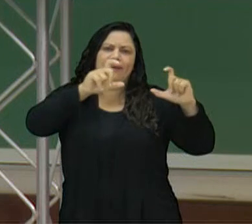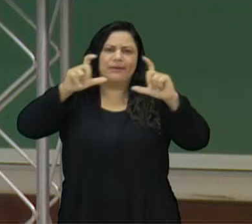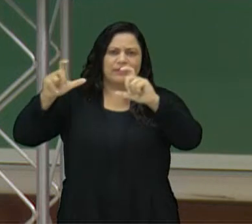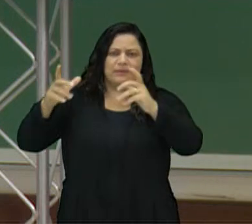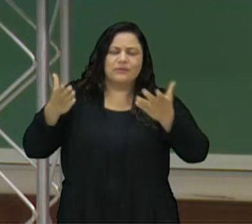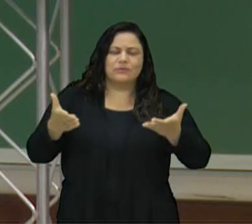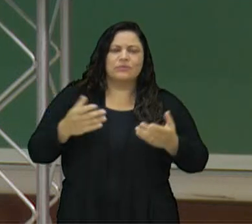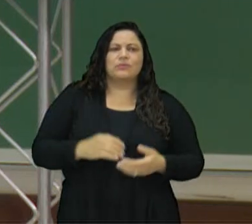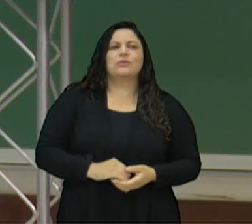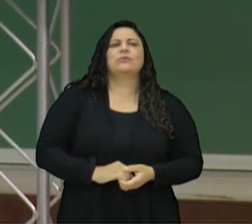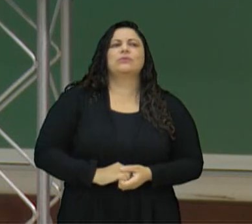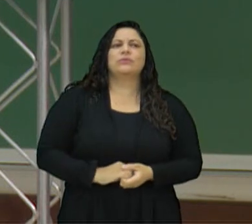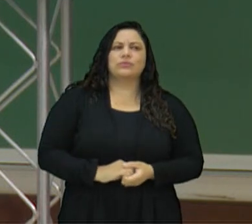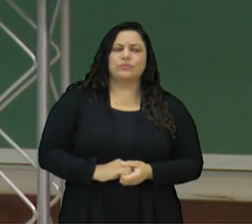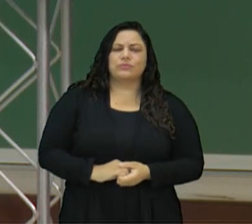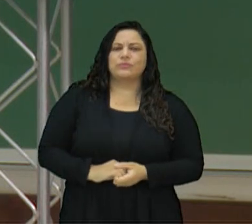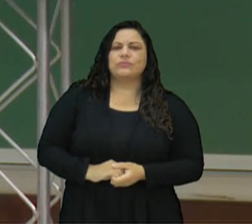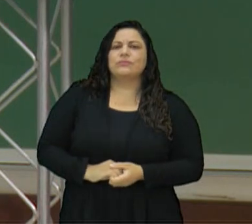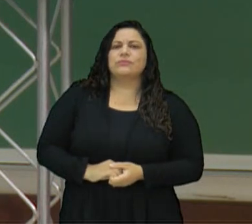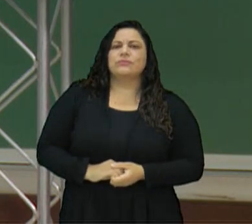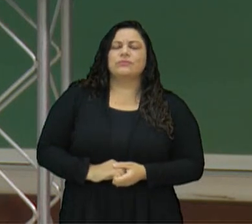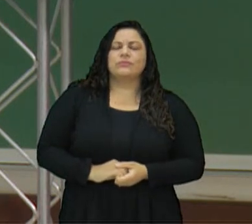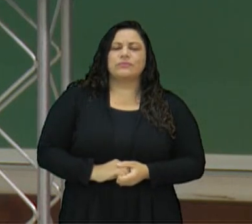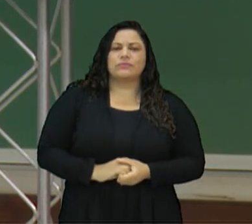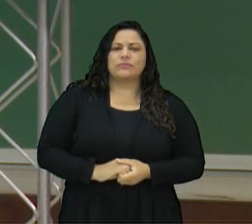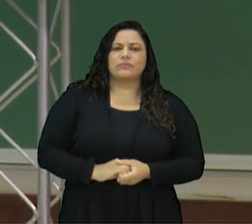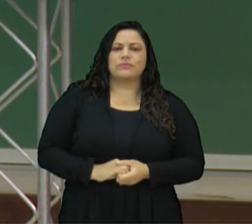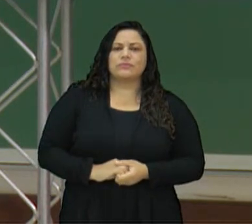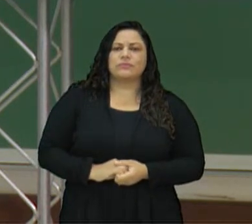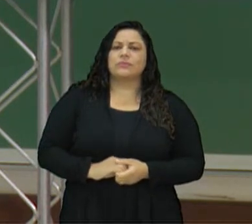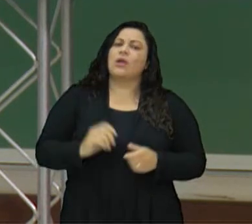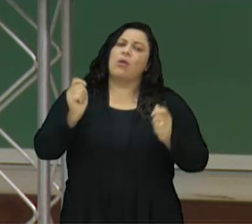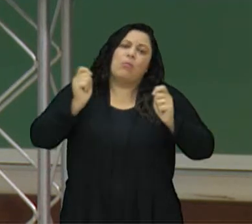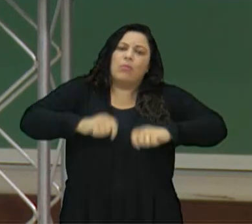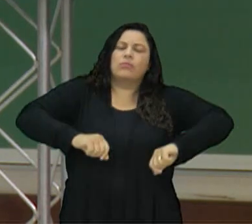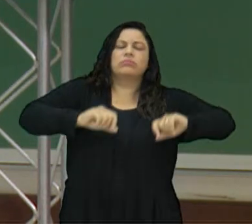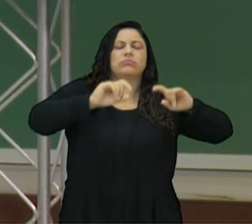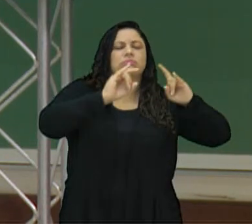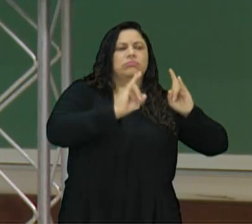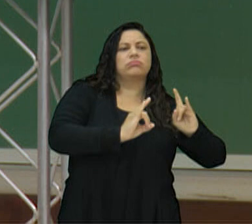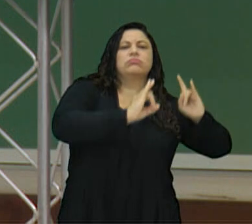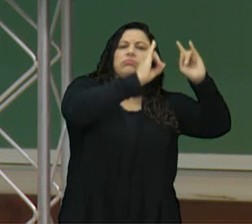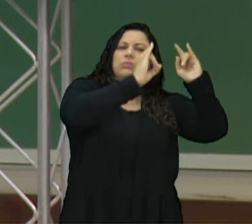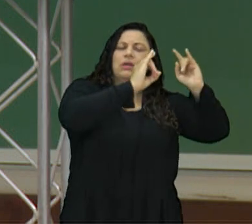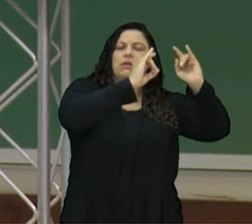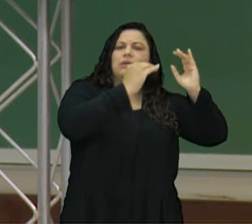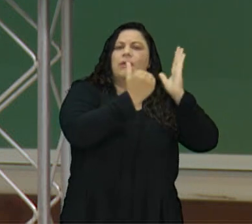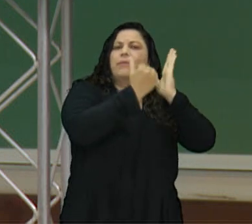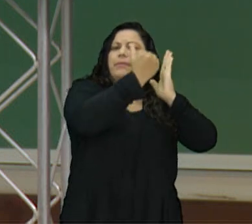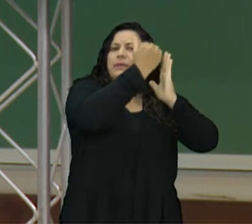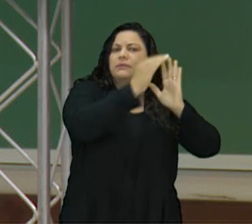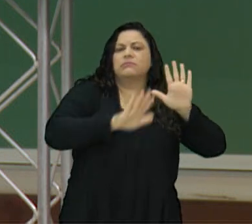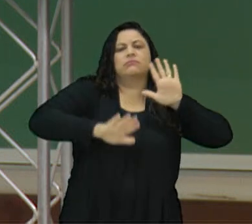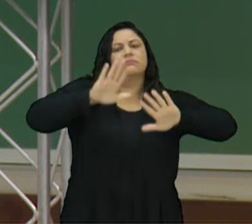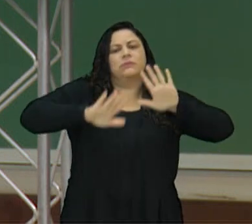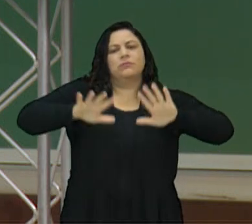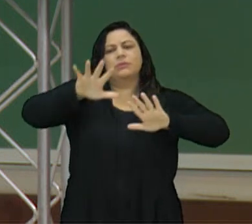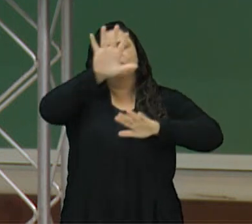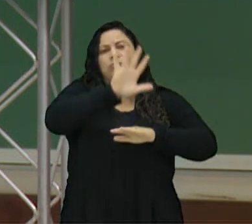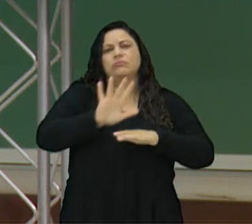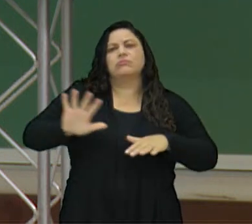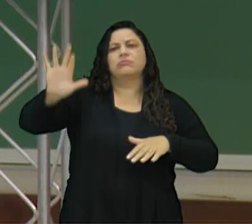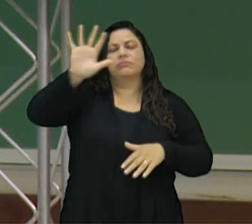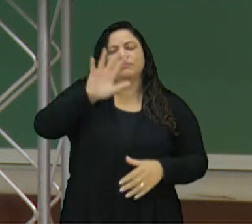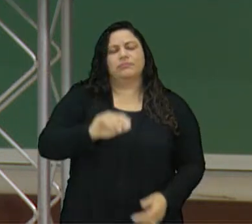um piso, ou pode-se dizer também apartamento ou departamento, dependendo da região ou do país do